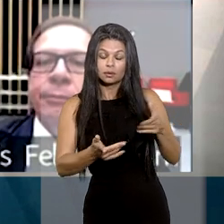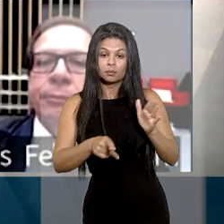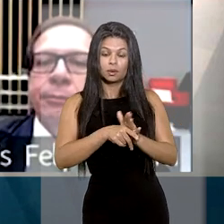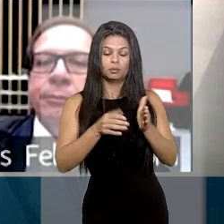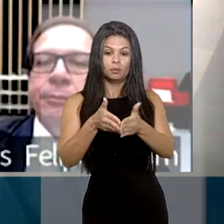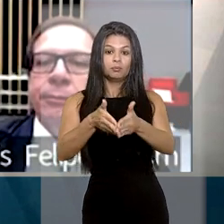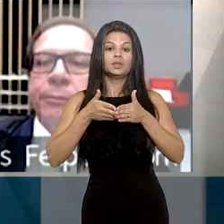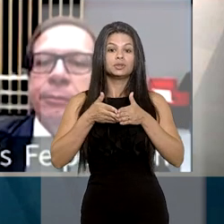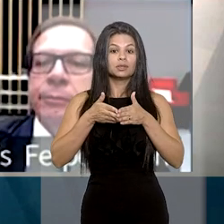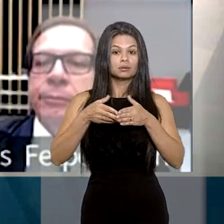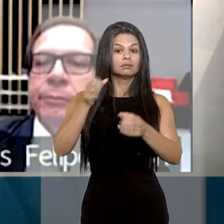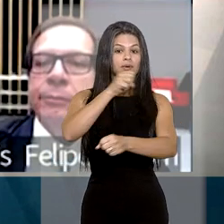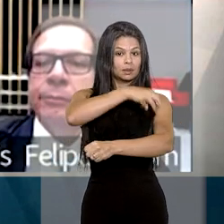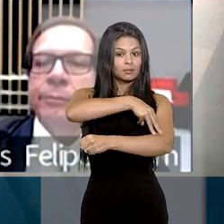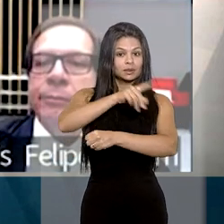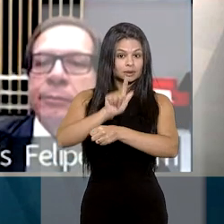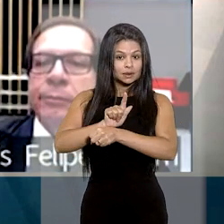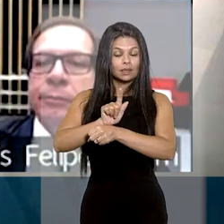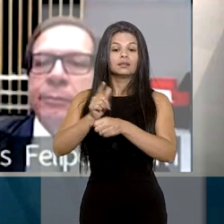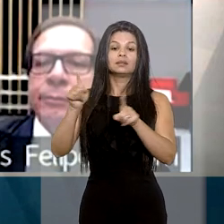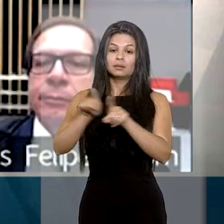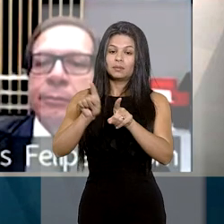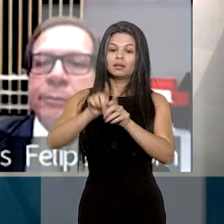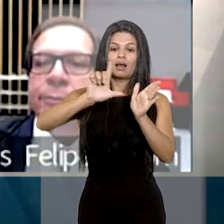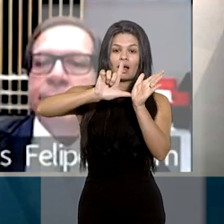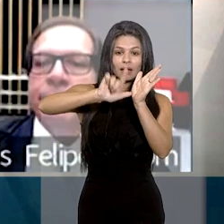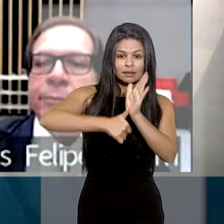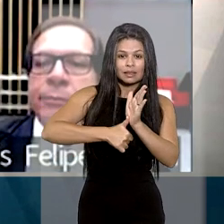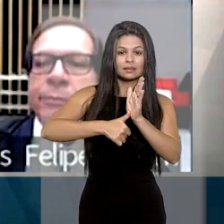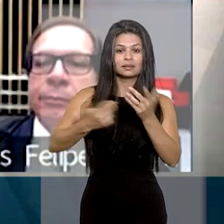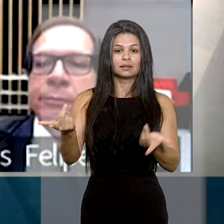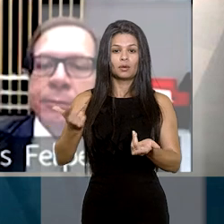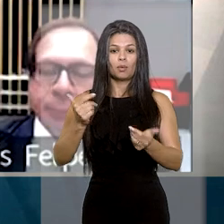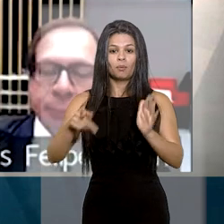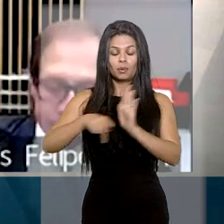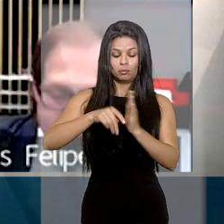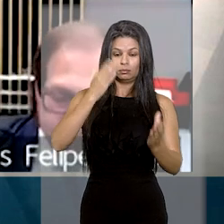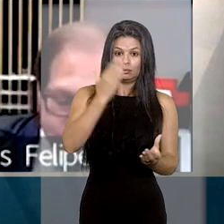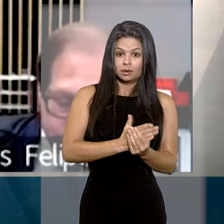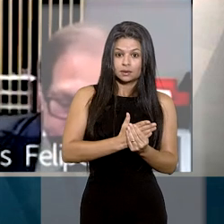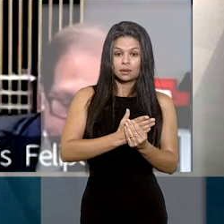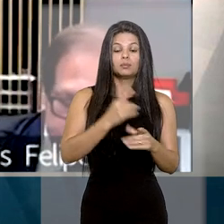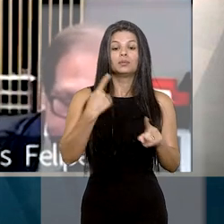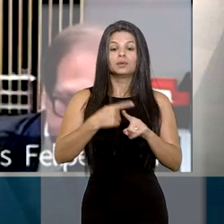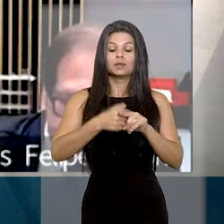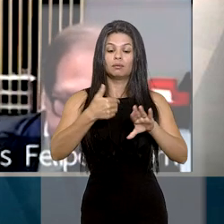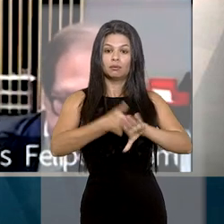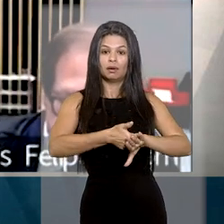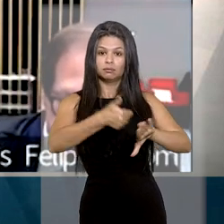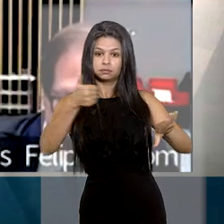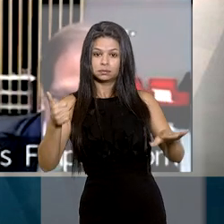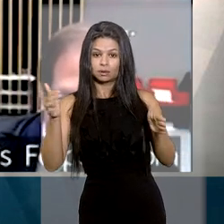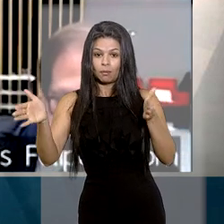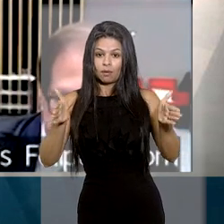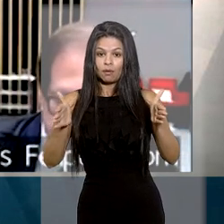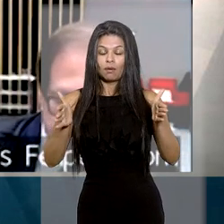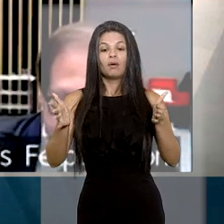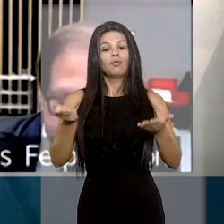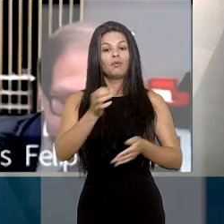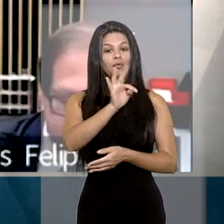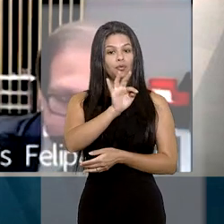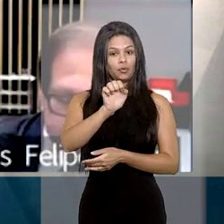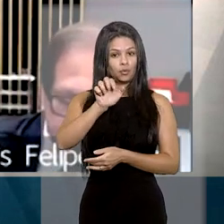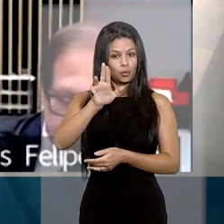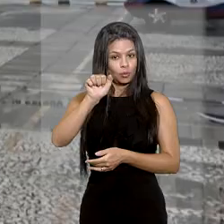pedido da magistrada também poderia atrasar o desenvolvimento processual porque teria como consequência ao afastamento da prerrogativa de